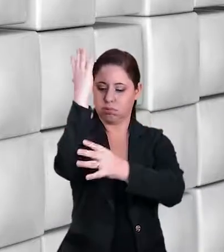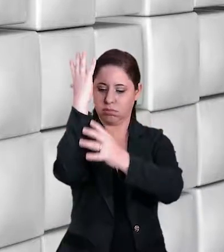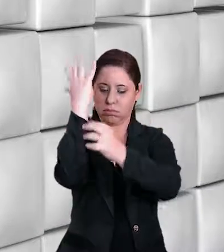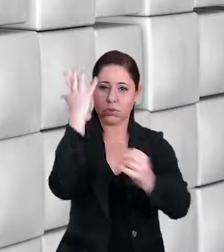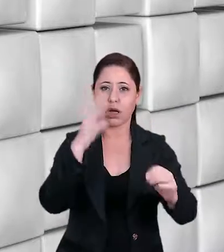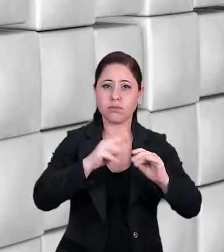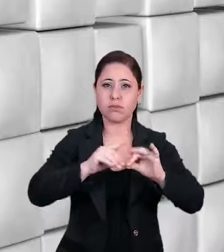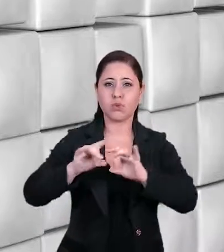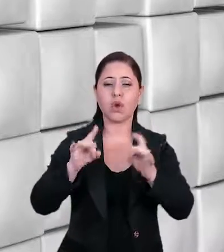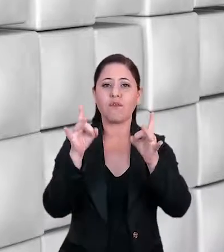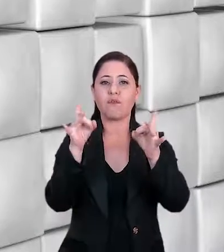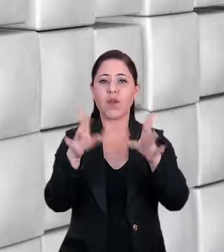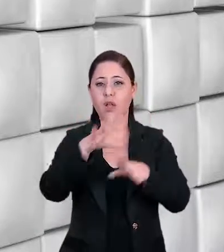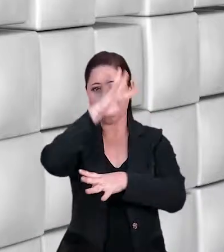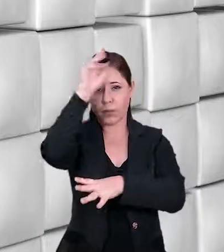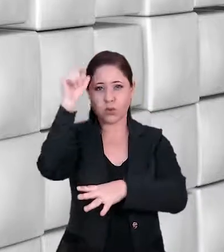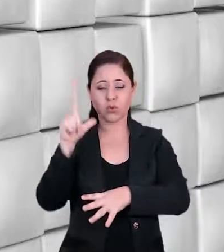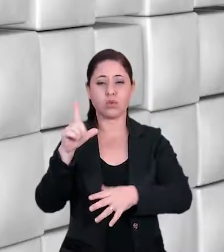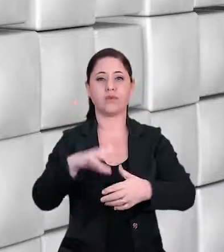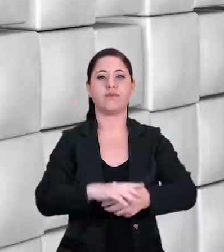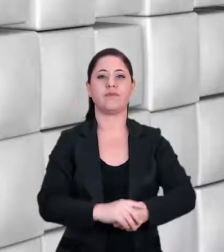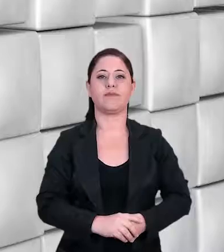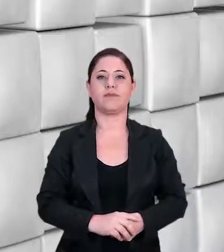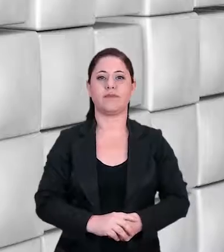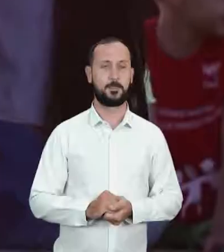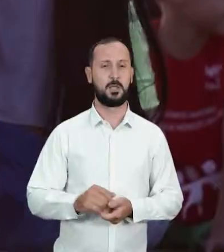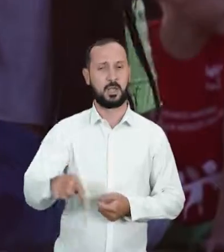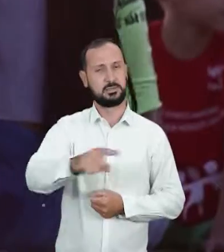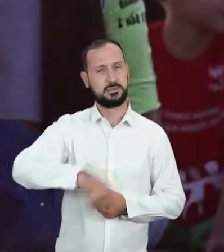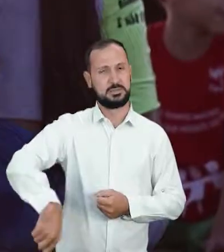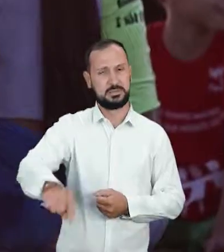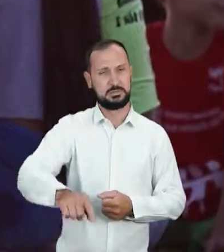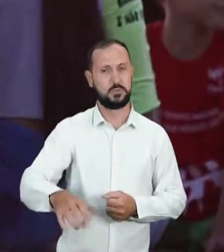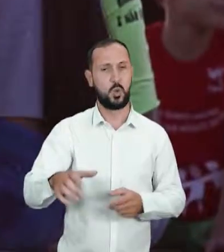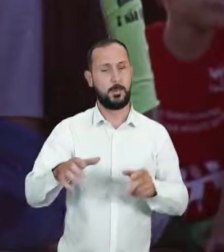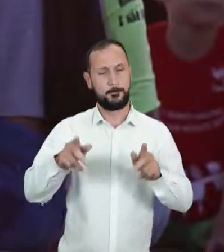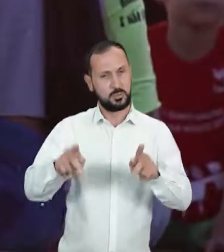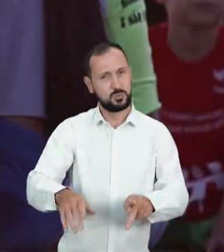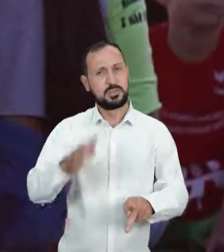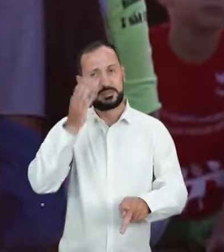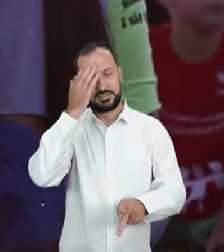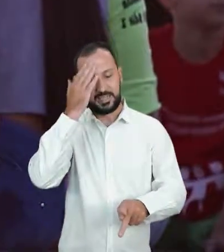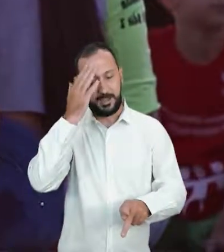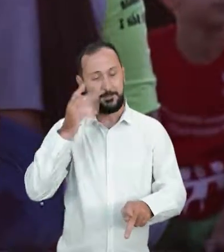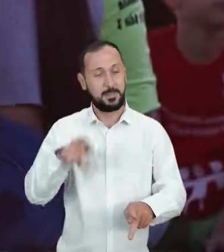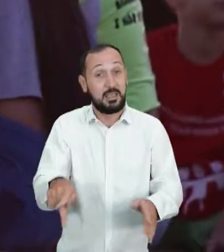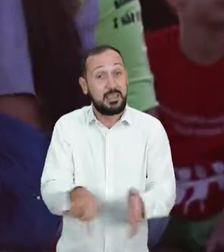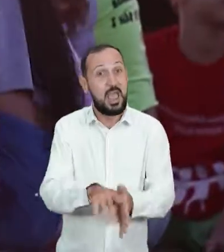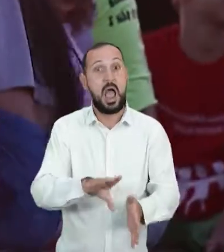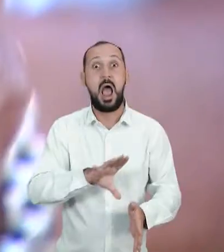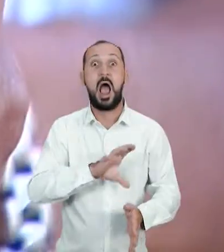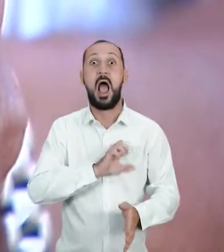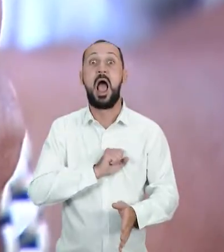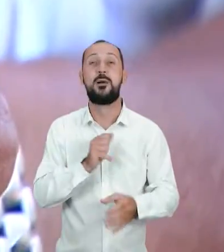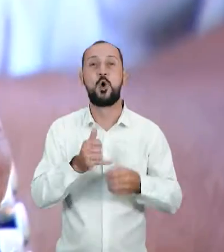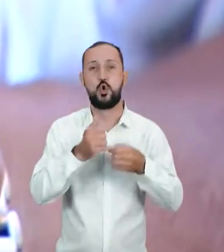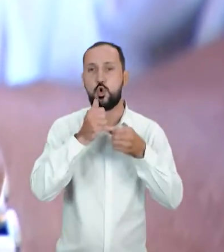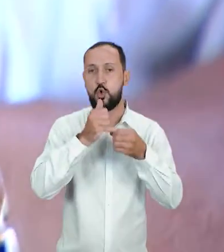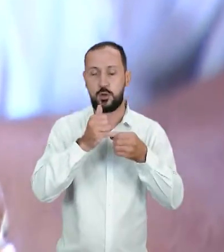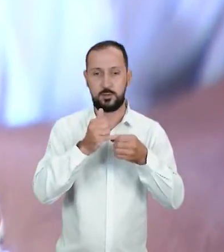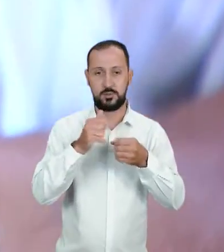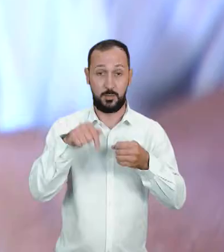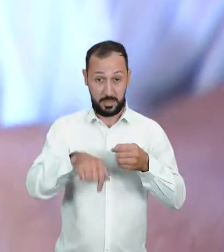a produção de erva mate em Mato Grosso do Sul. Todo mundo sabe que o sul-mato-grossense ama um tereré. Por